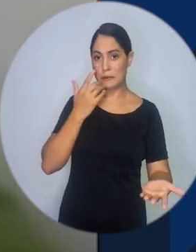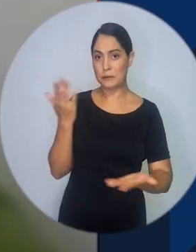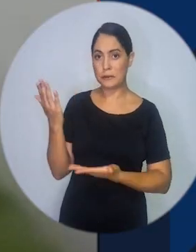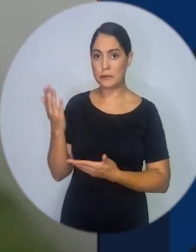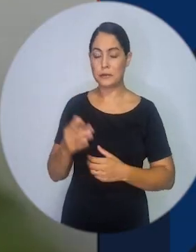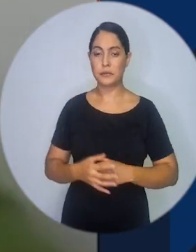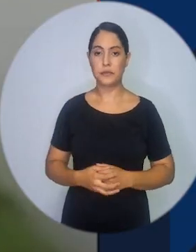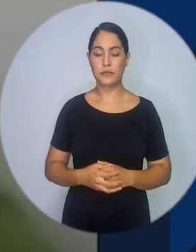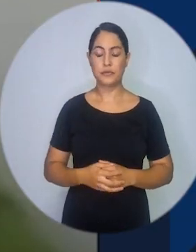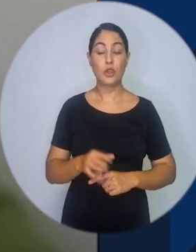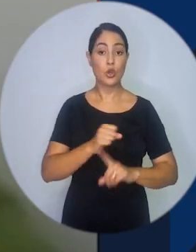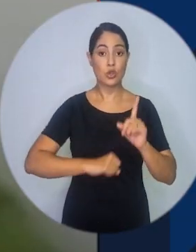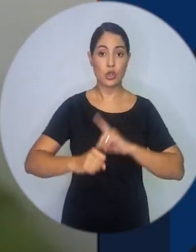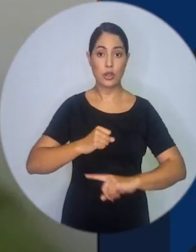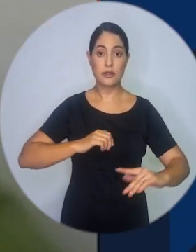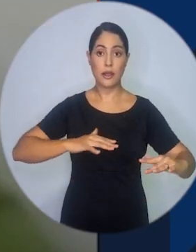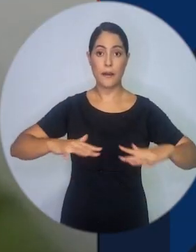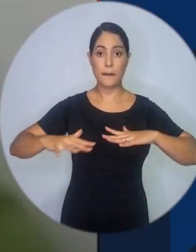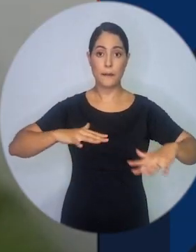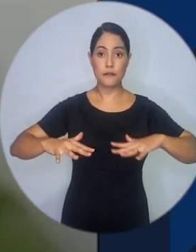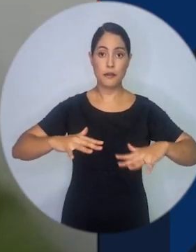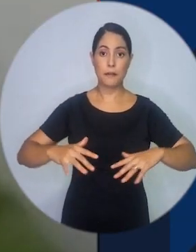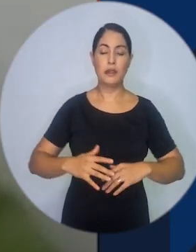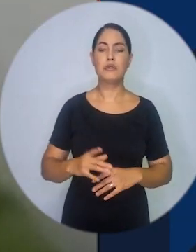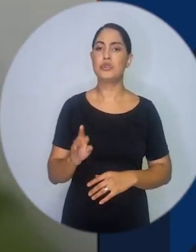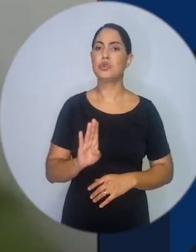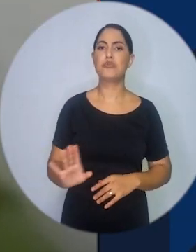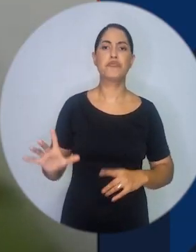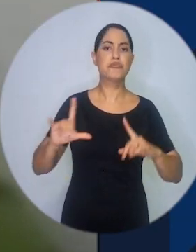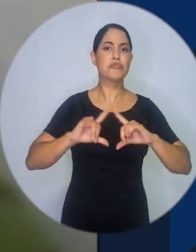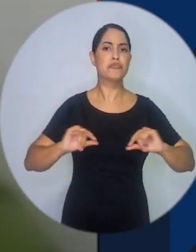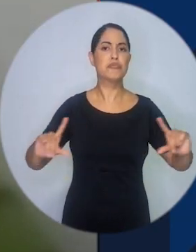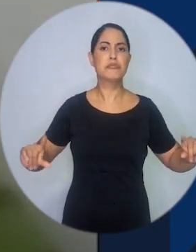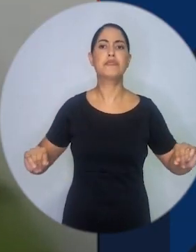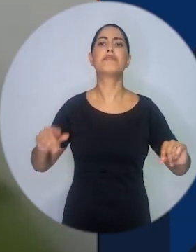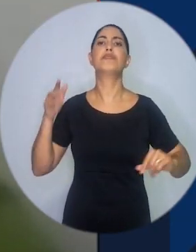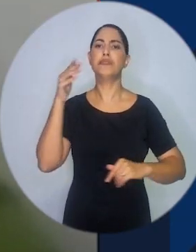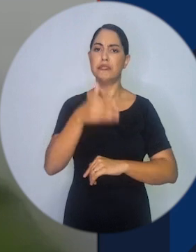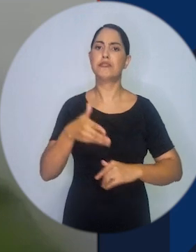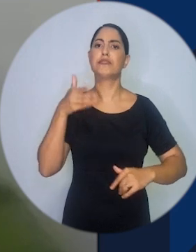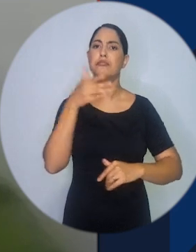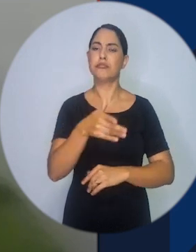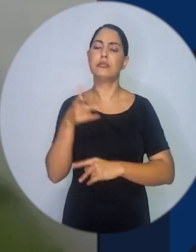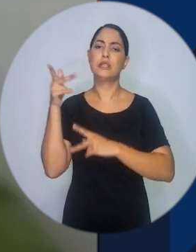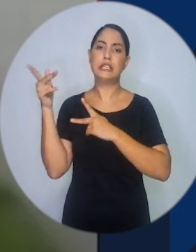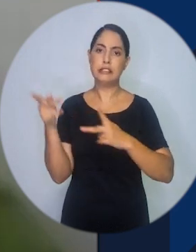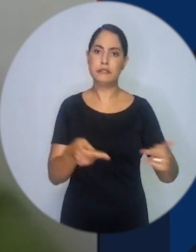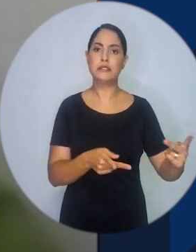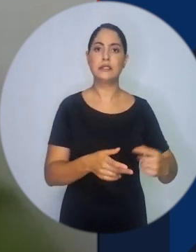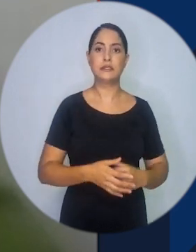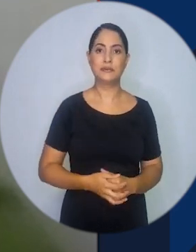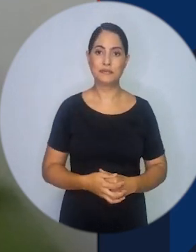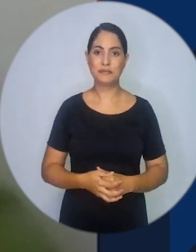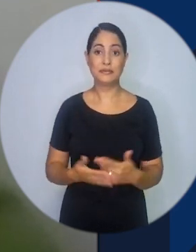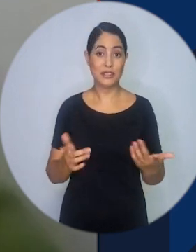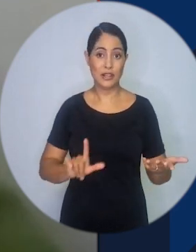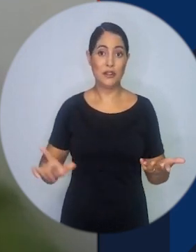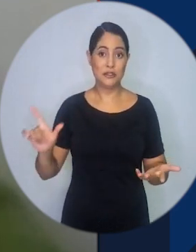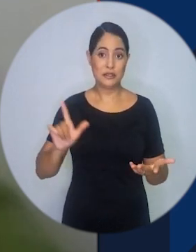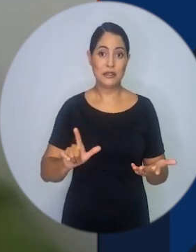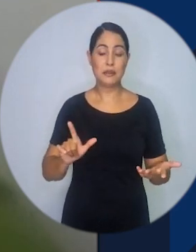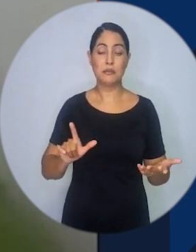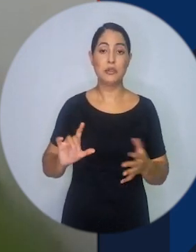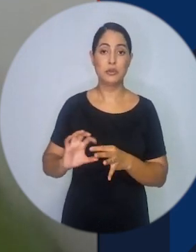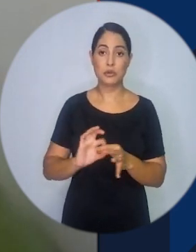Os movimentos sociais, eles visitam Brasília todos os meses e decidiram visitar